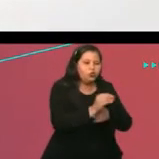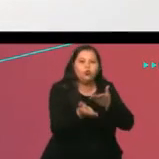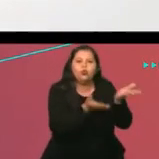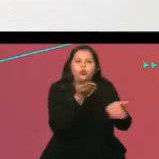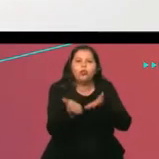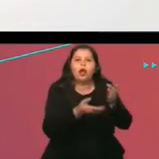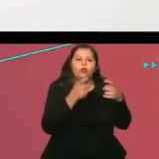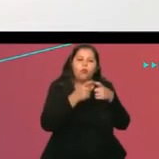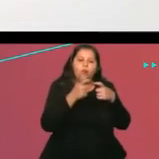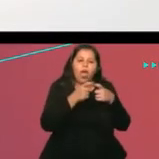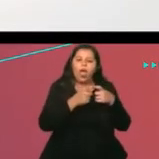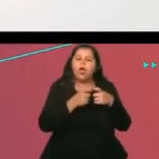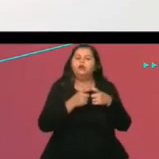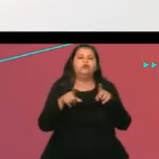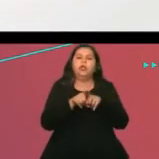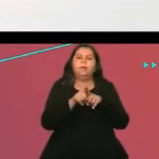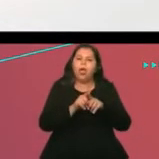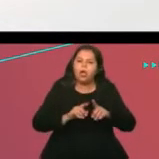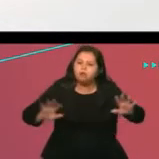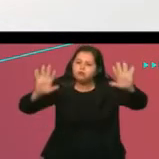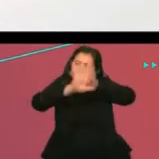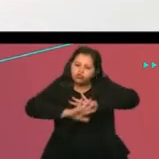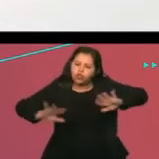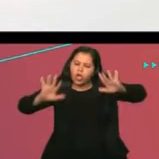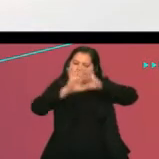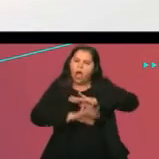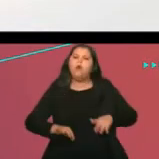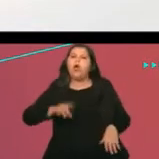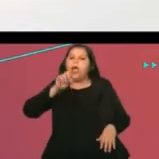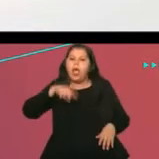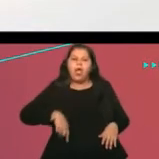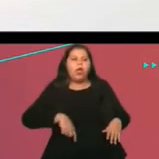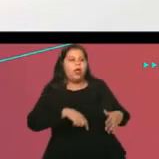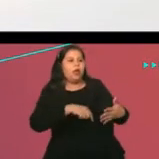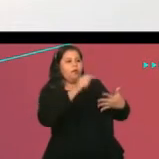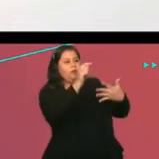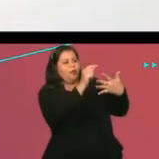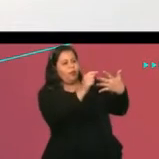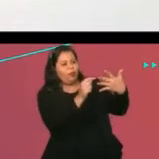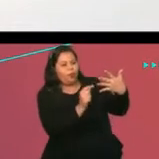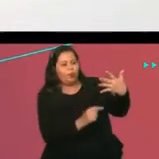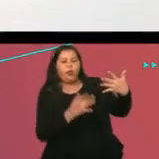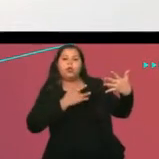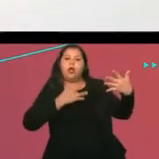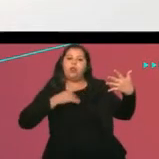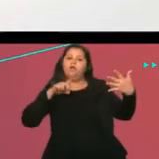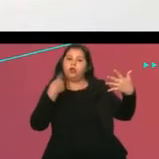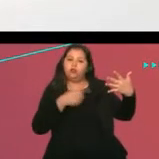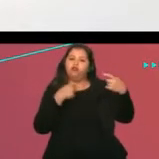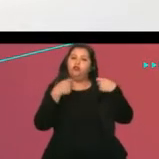Wellness com uma forma geral tá esse o espírito da saudável que a gente deve procurar